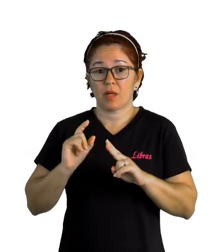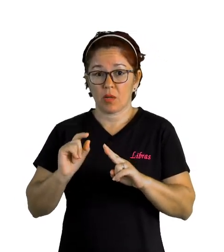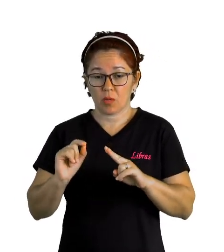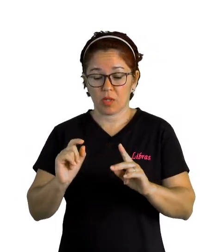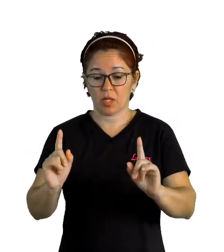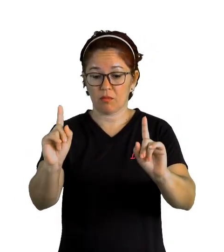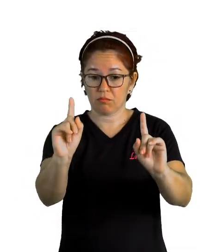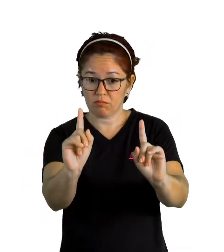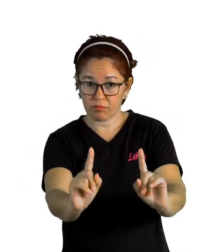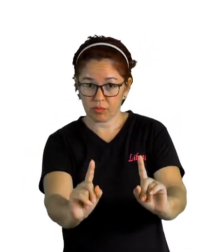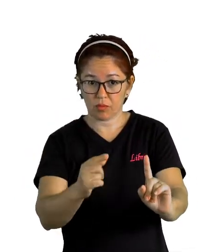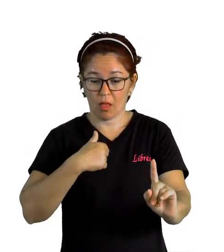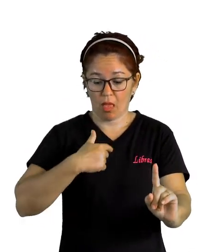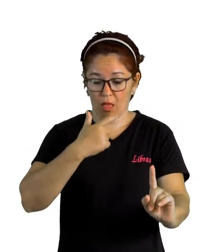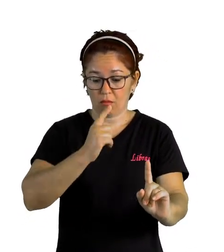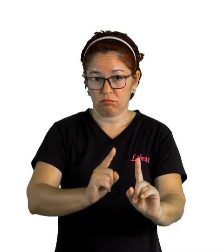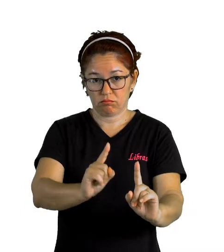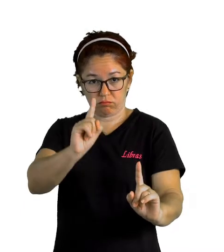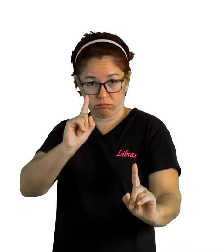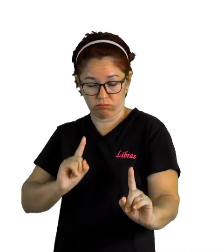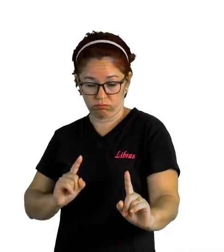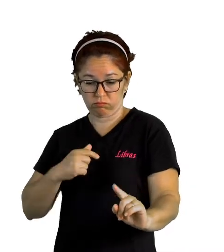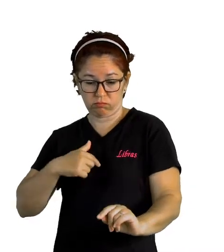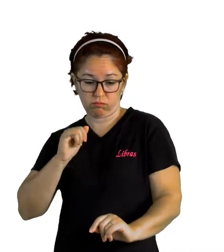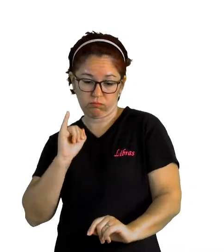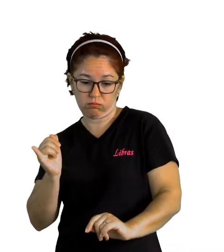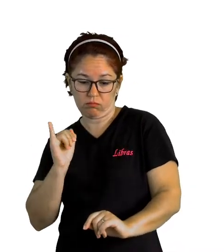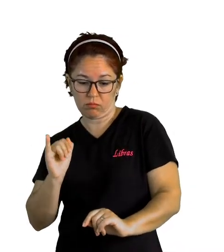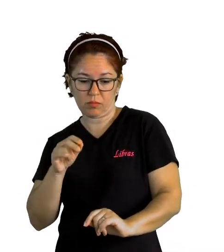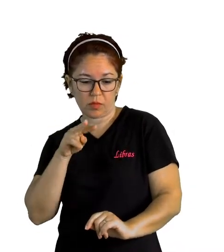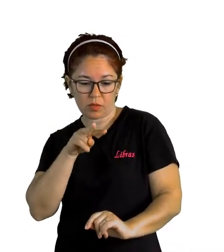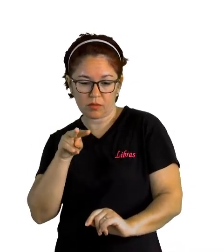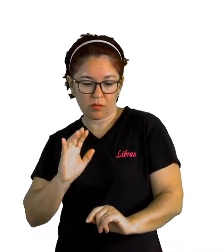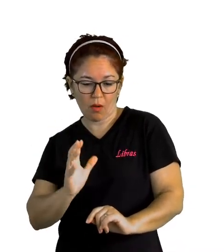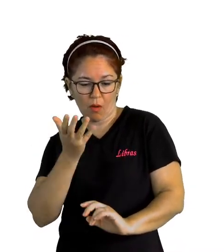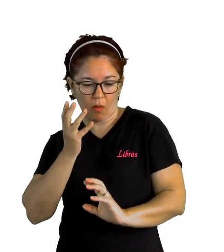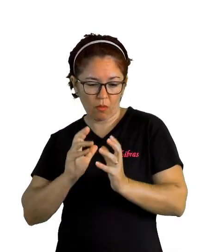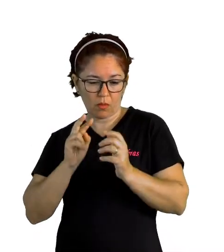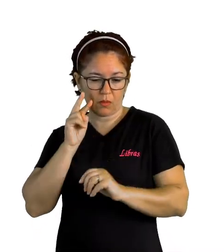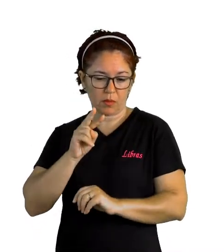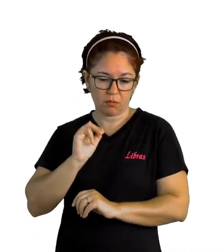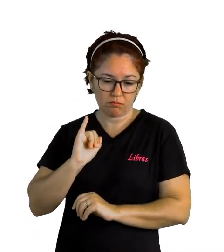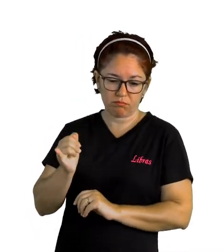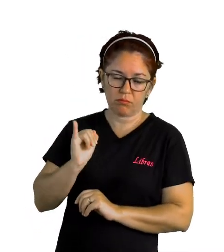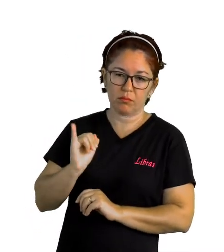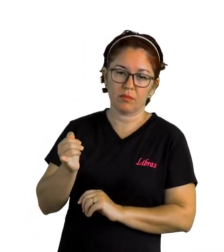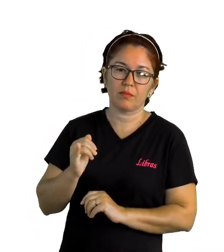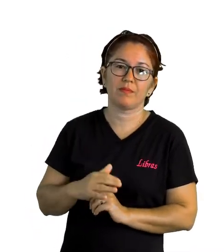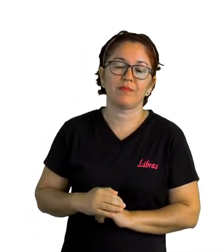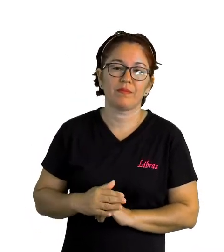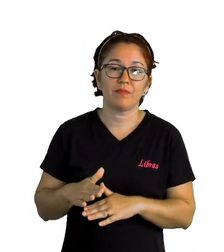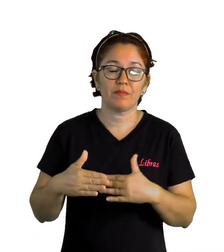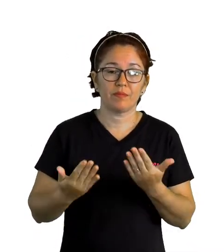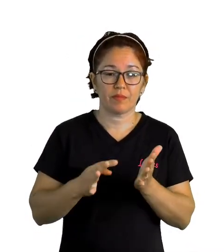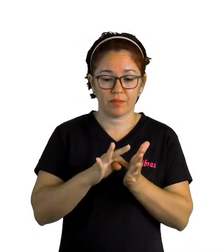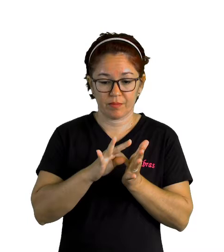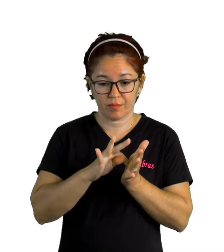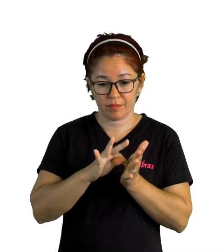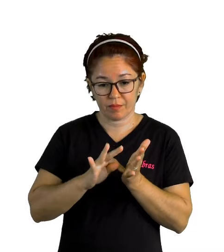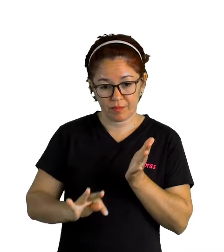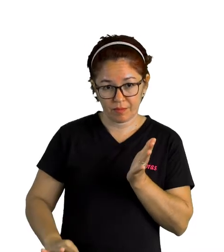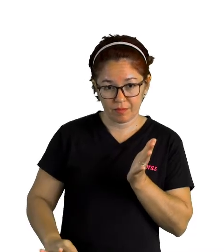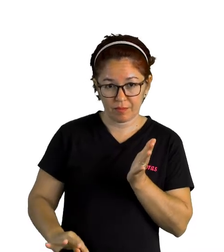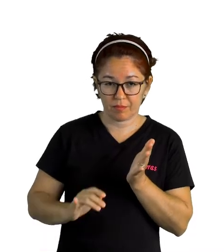um narrador para contar os fatos ocorridos. Por isso, no texto narrativo, é necessário o uso de